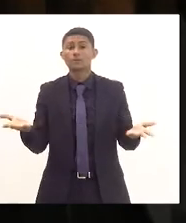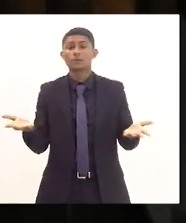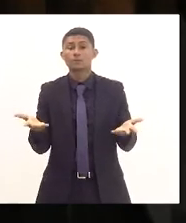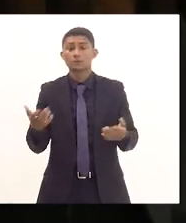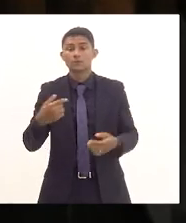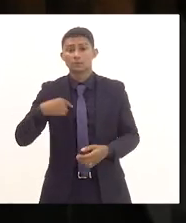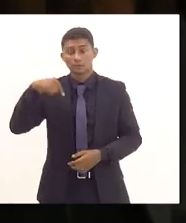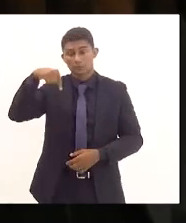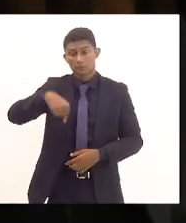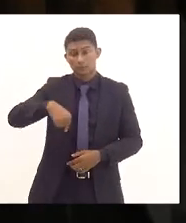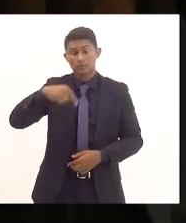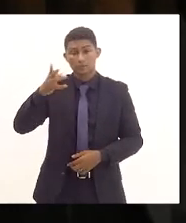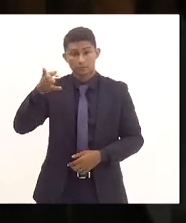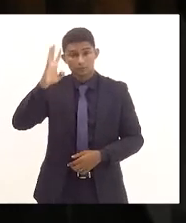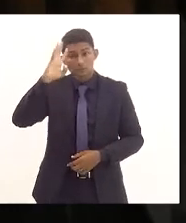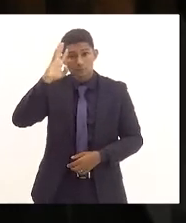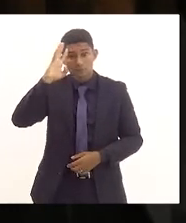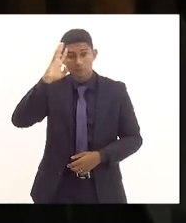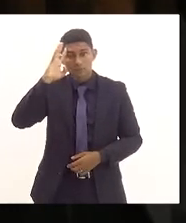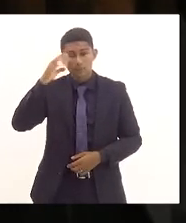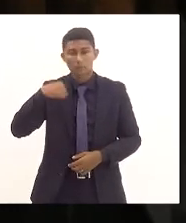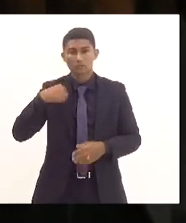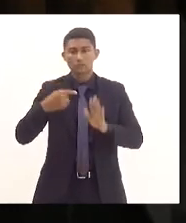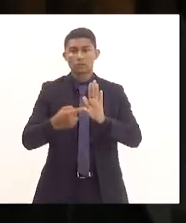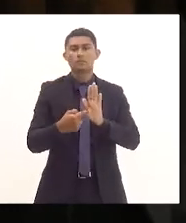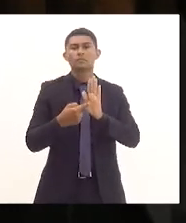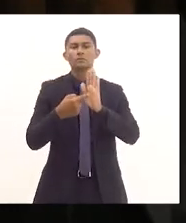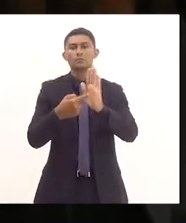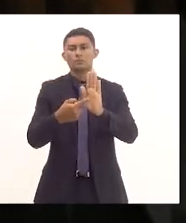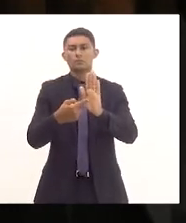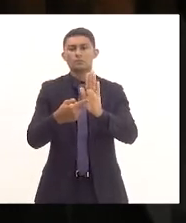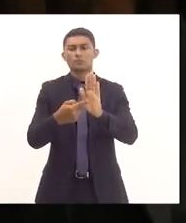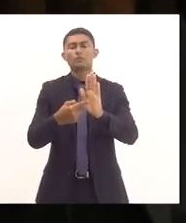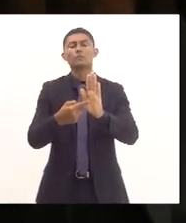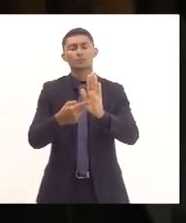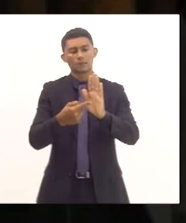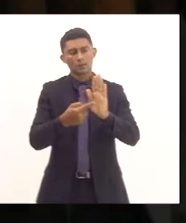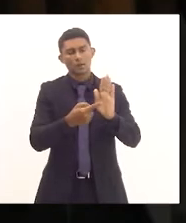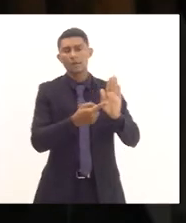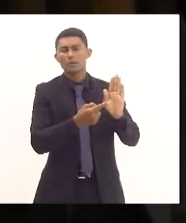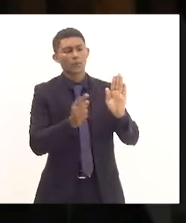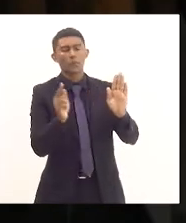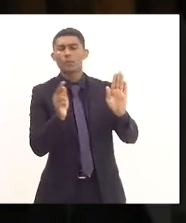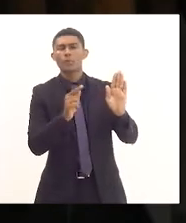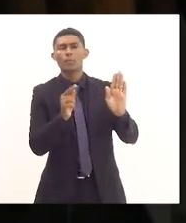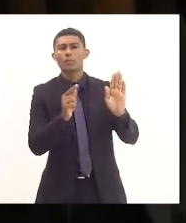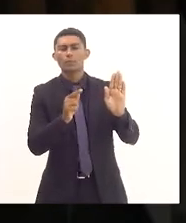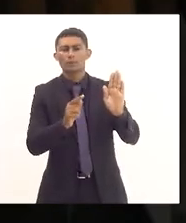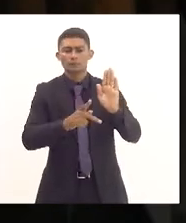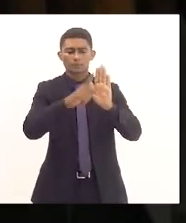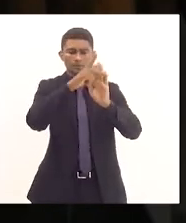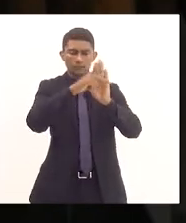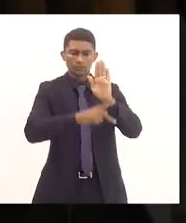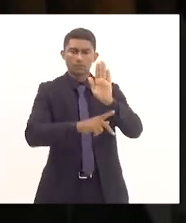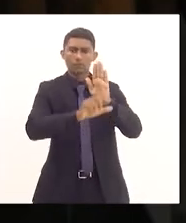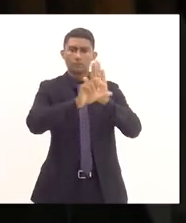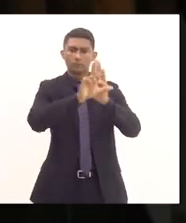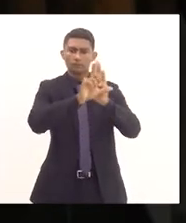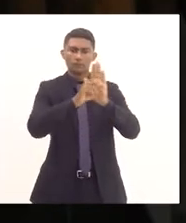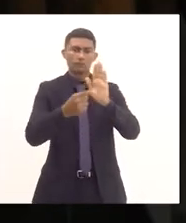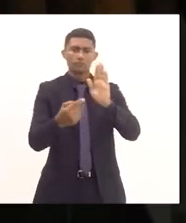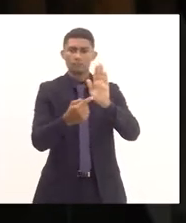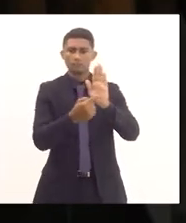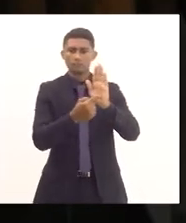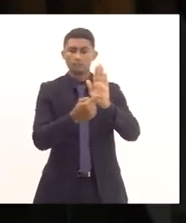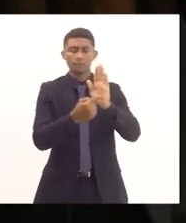nesta quarta-feira a senhora presente eu de entrada aqui no nosso protocolo projeto de lei determinando